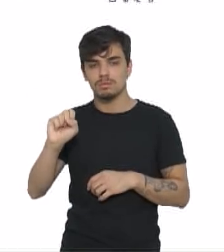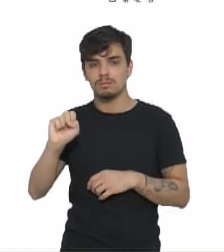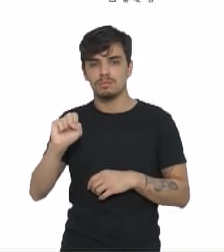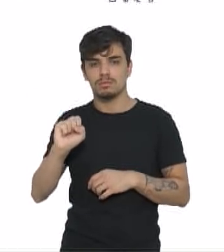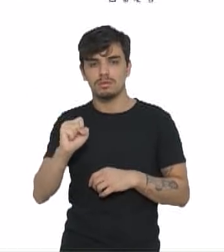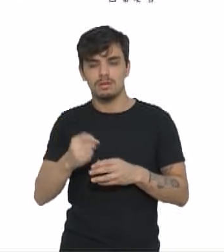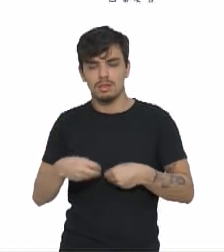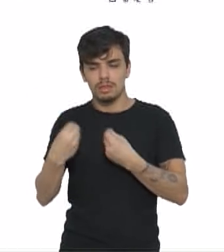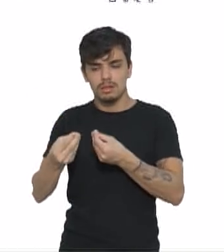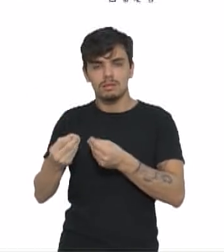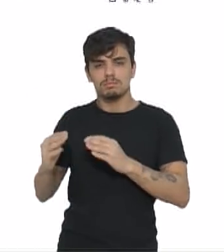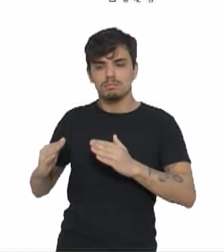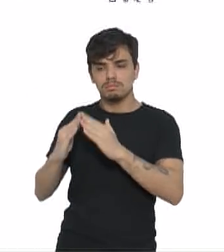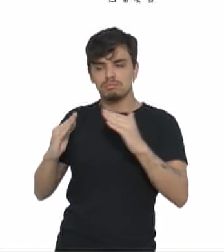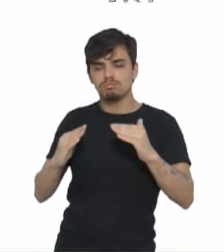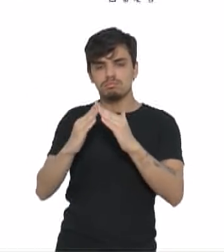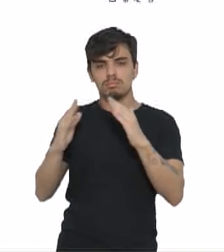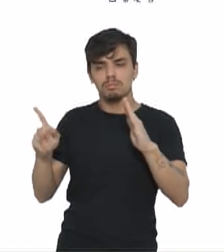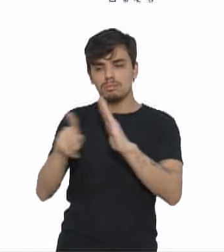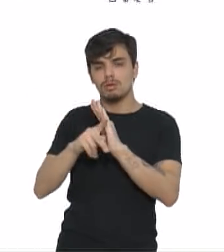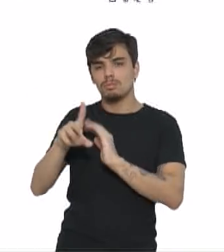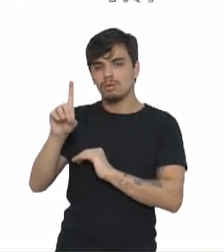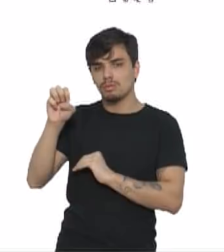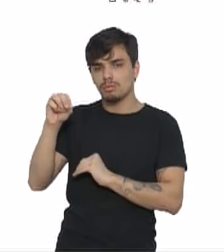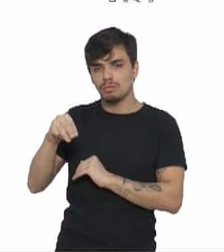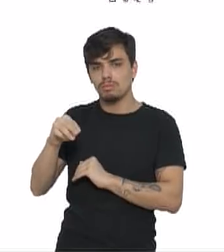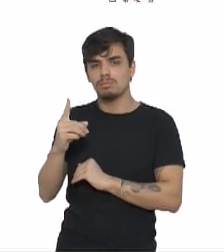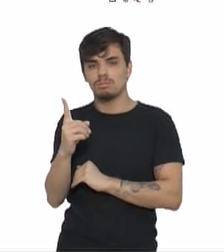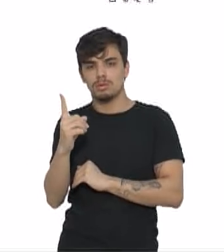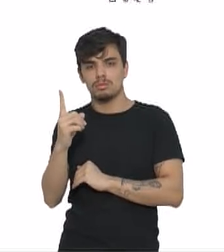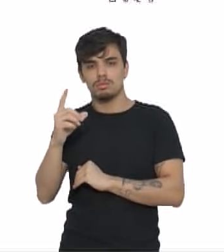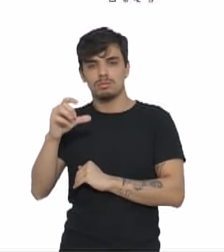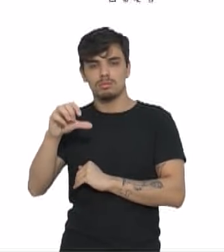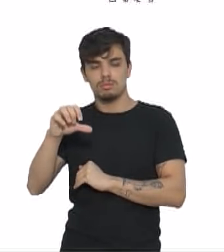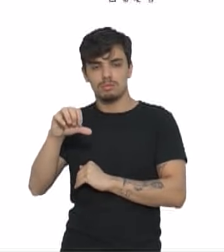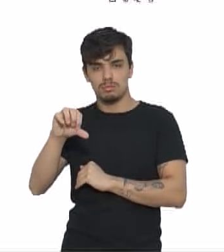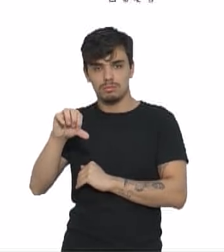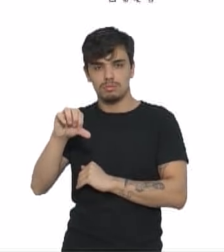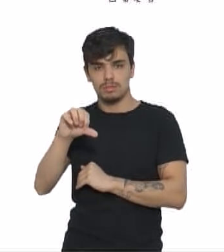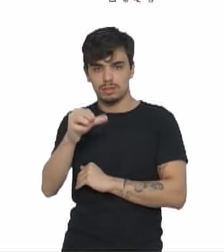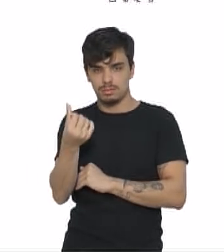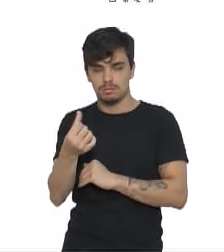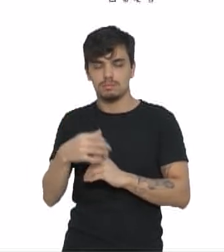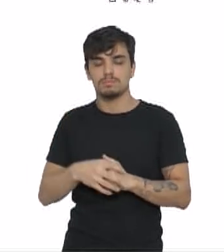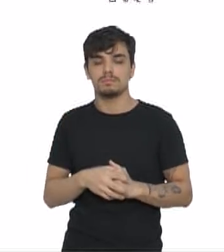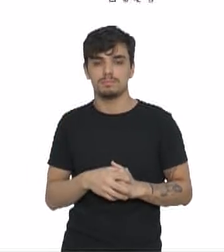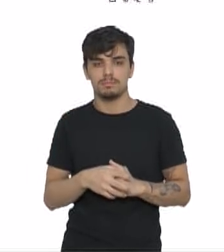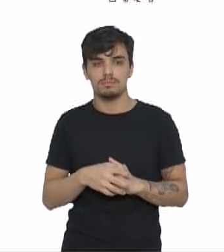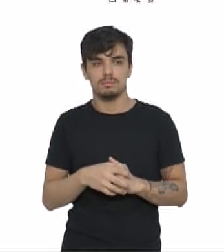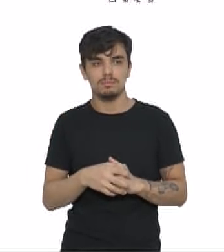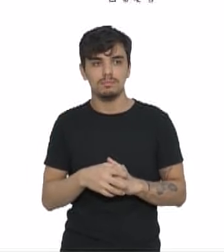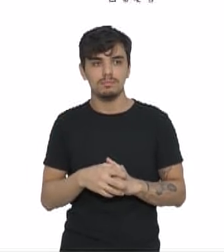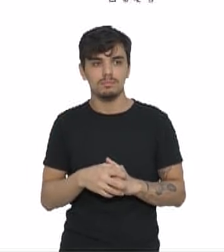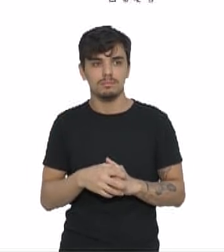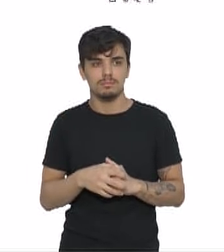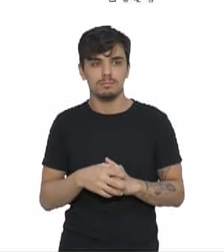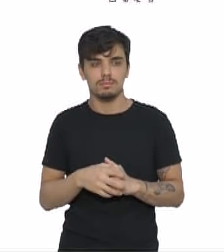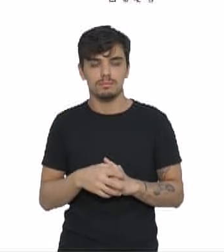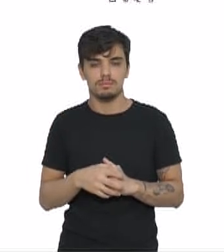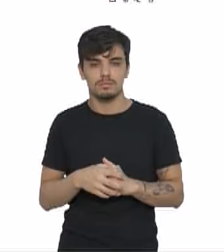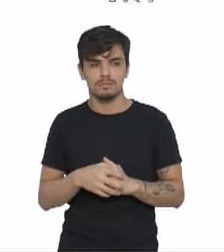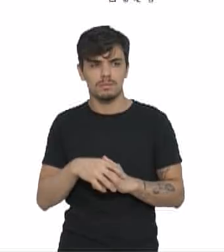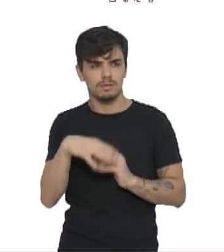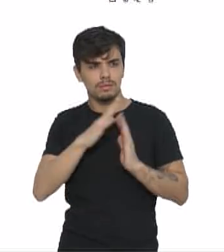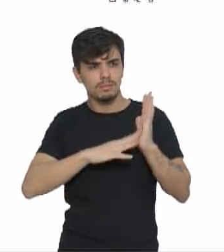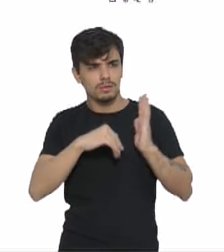condado portucalense a Dom Henrique em 1096. A pintura, uma representação, é bem